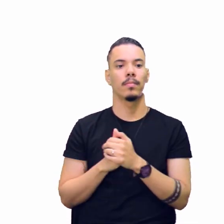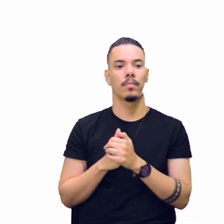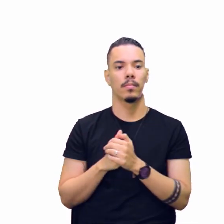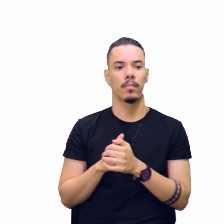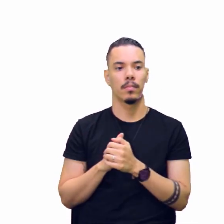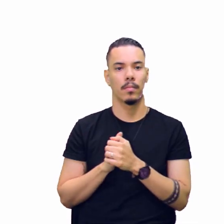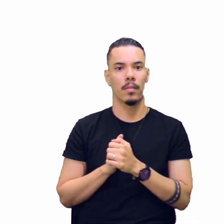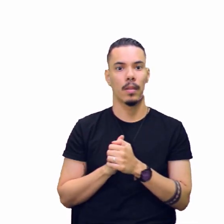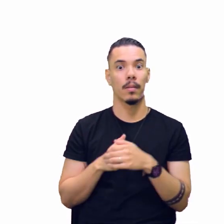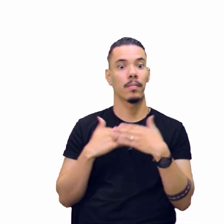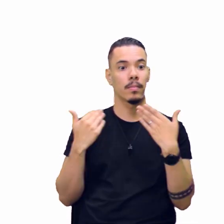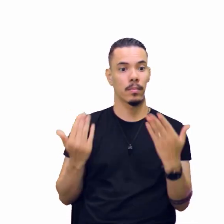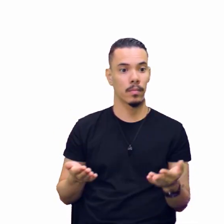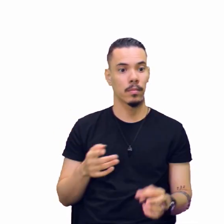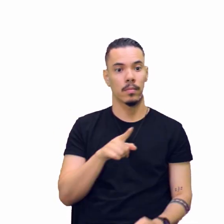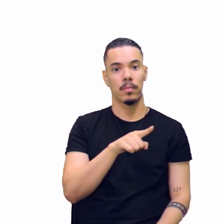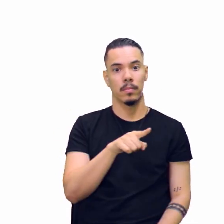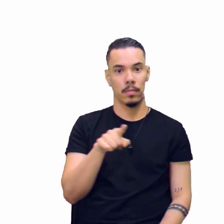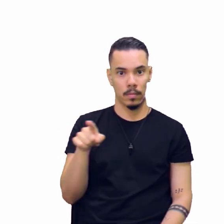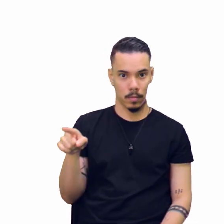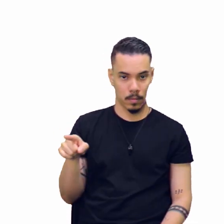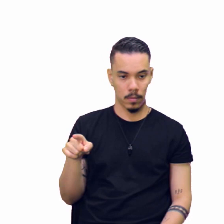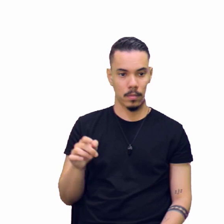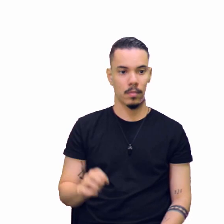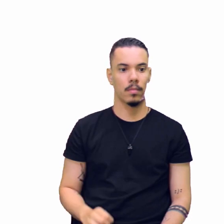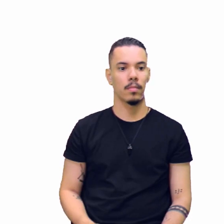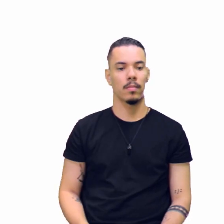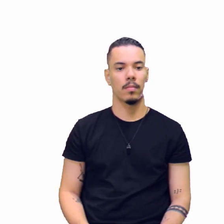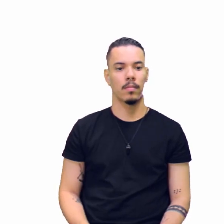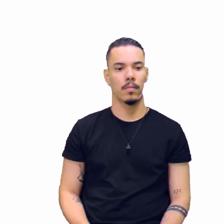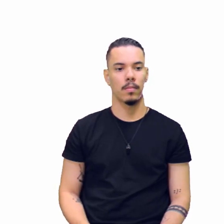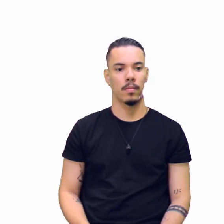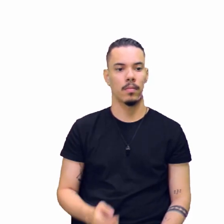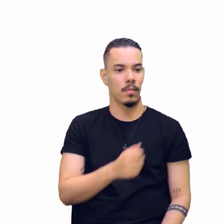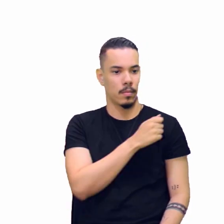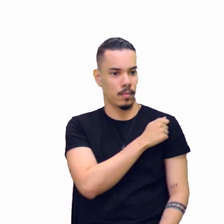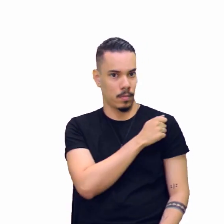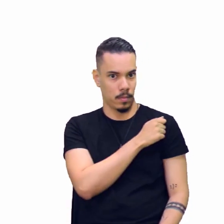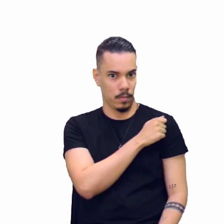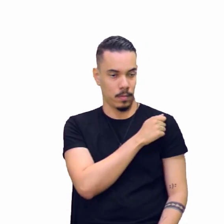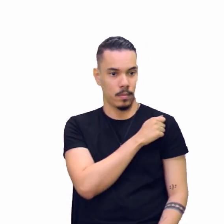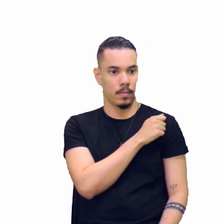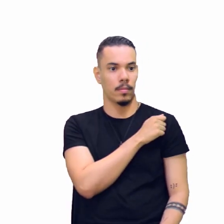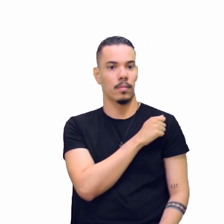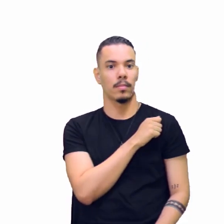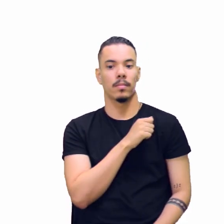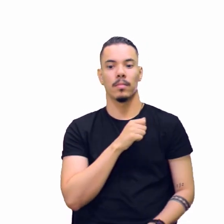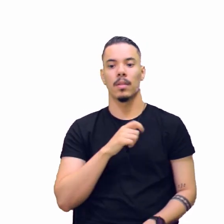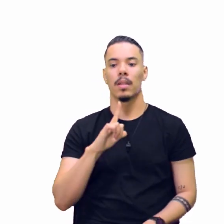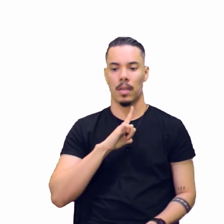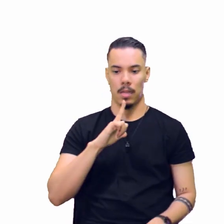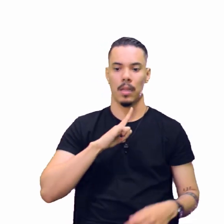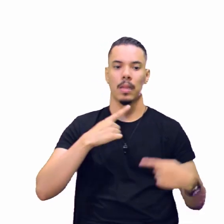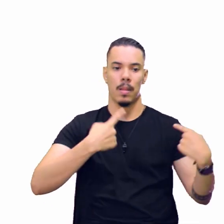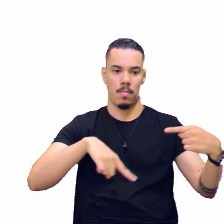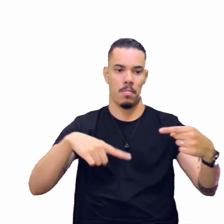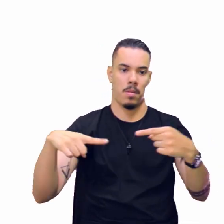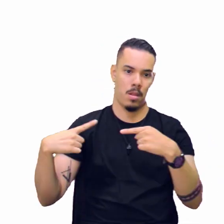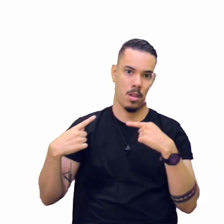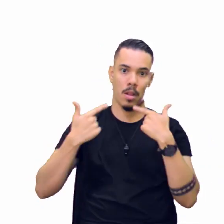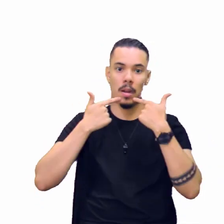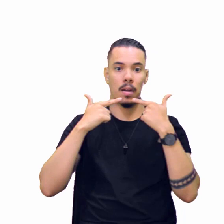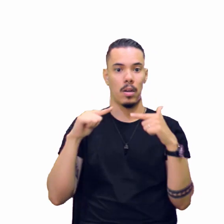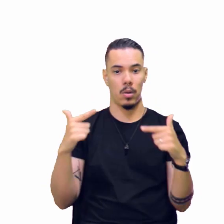Então, com vocês aí, vocês estudantes, é claro que você vai fazer o debate numa linguagem